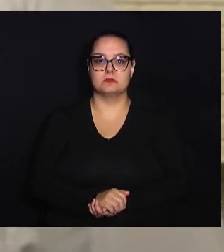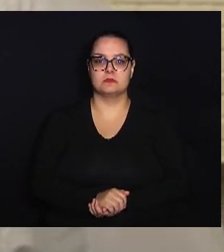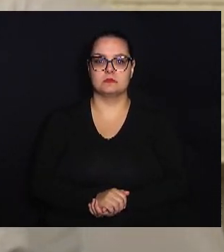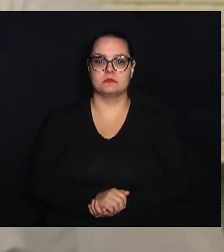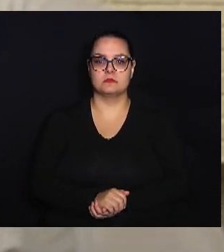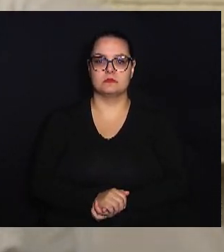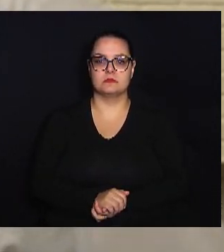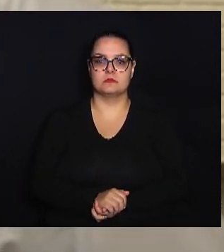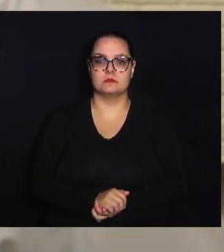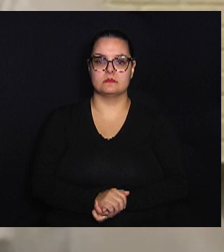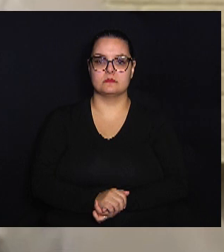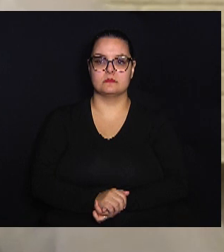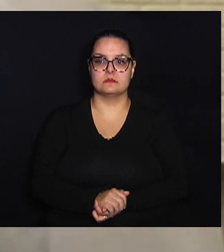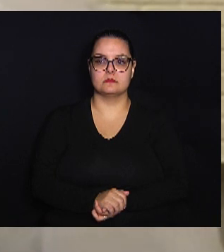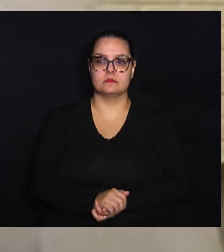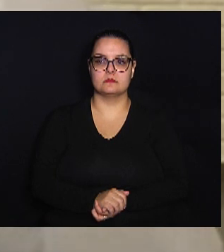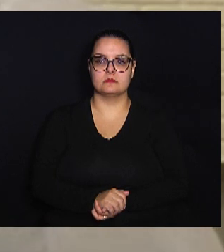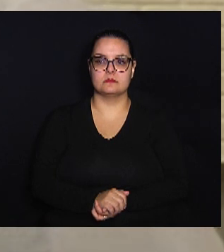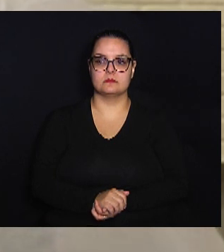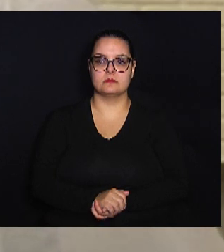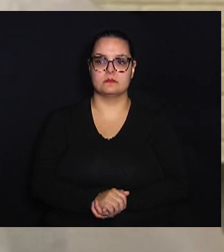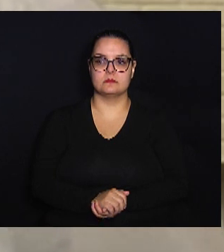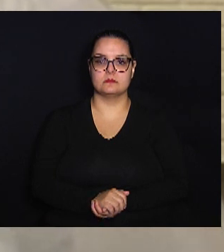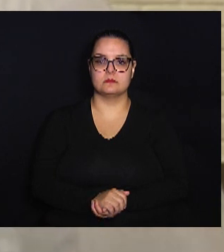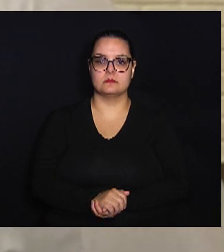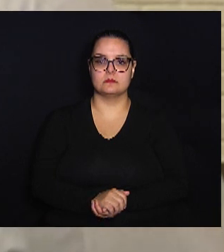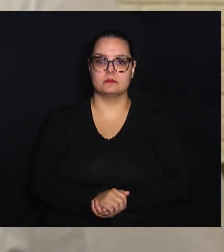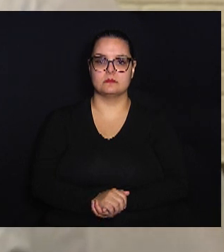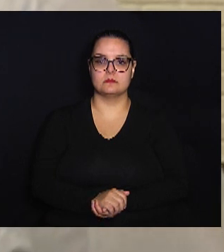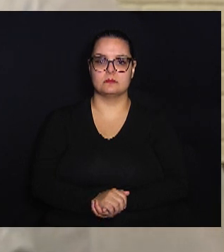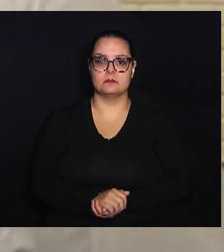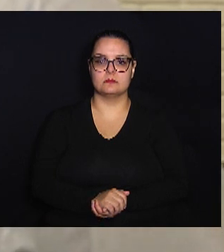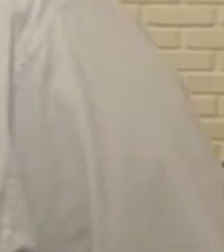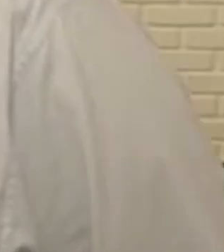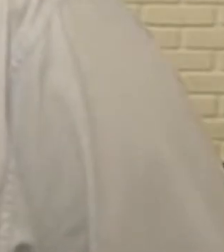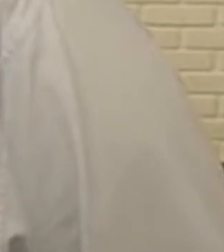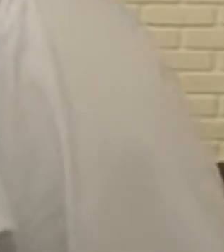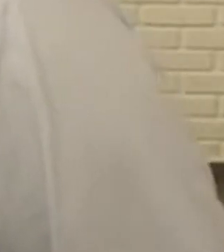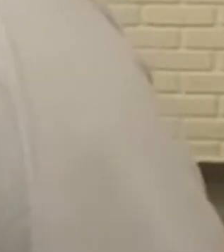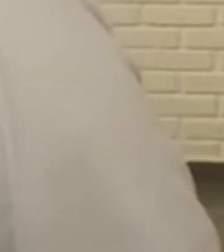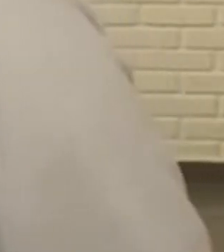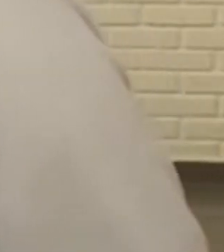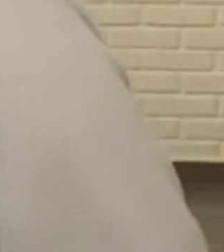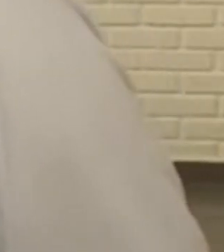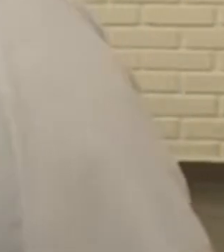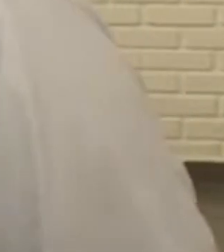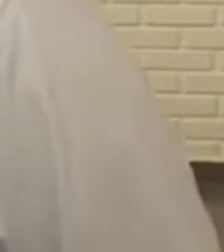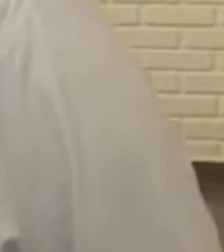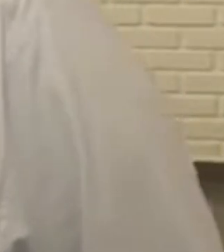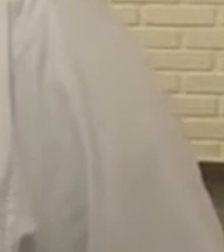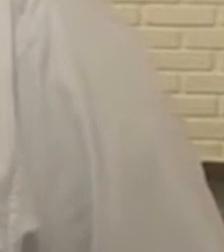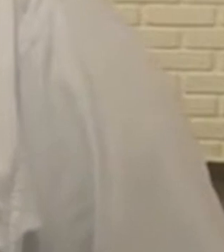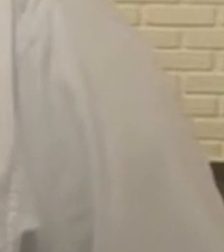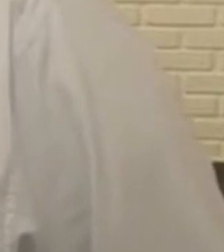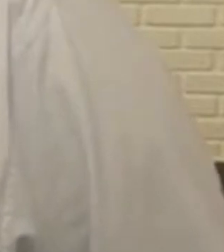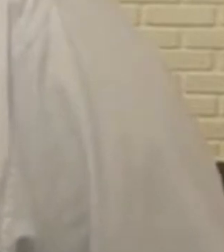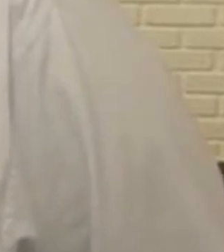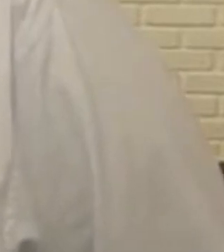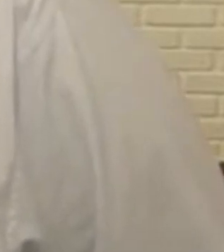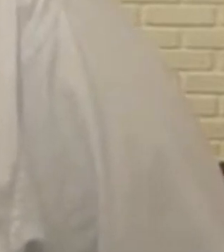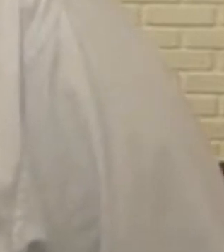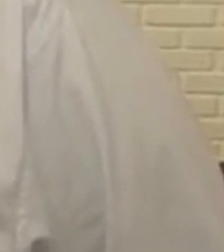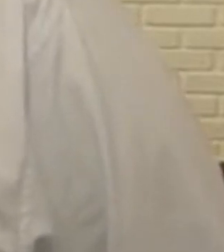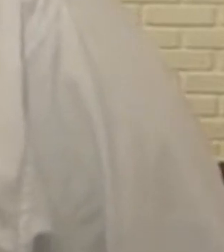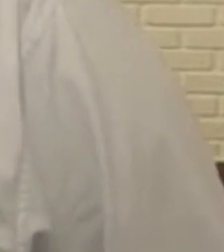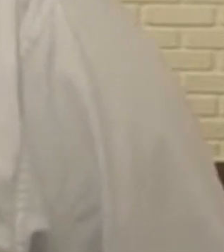H uns 2 anos atrás eu tô trabalhando aqui veio uma menina perguntou se eu lembrava é praticamente impossível nesses em todos